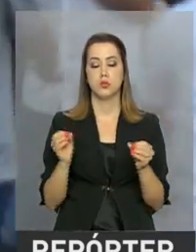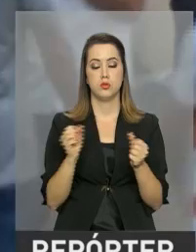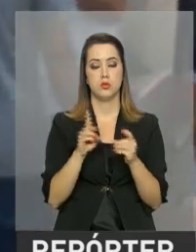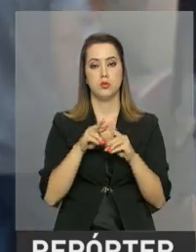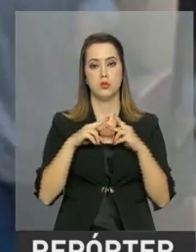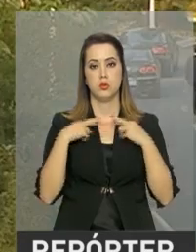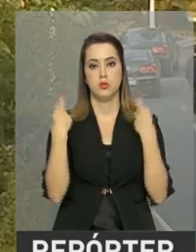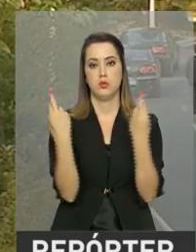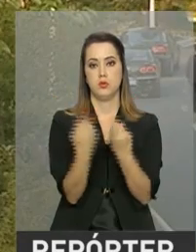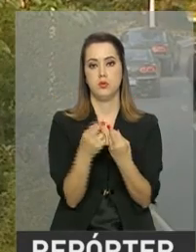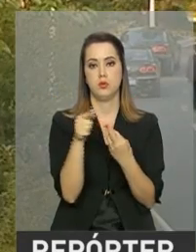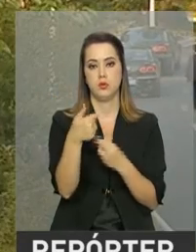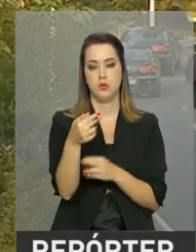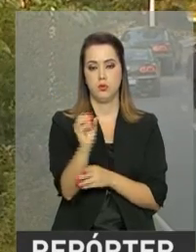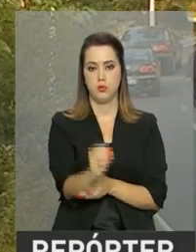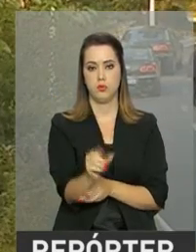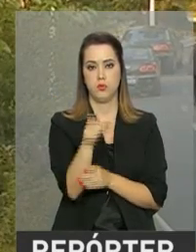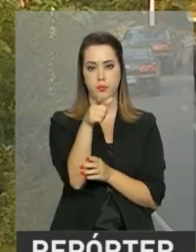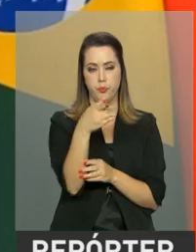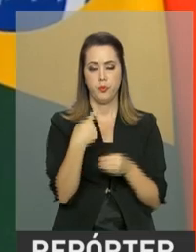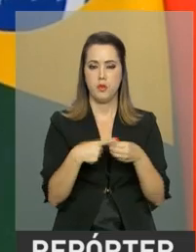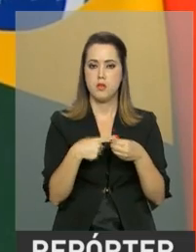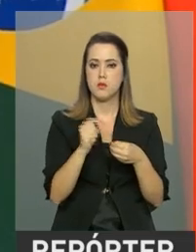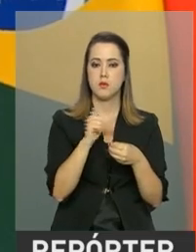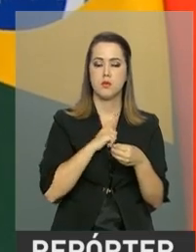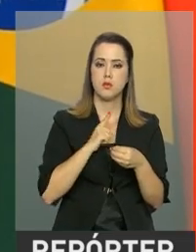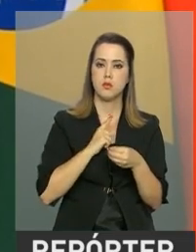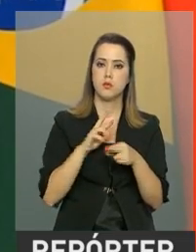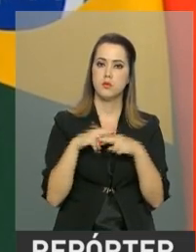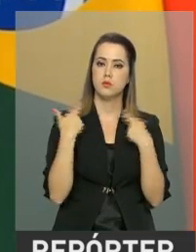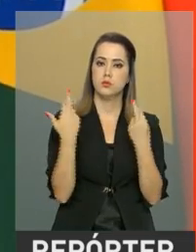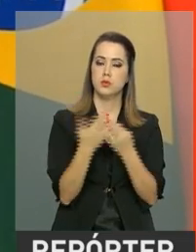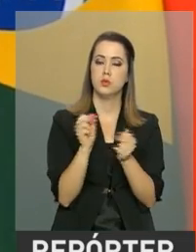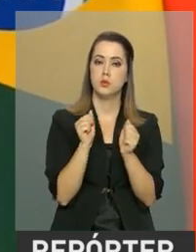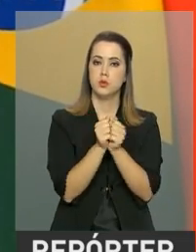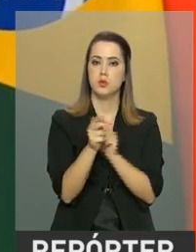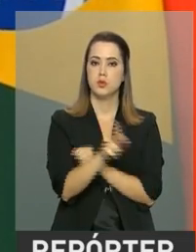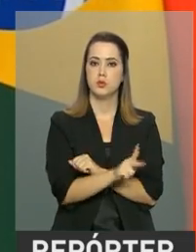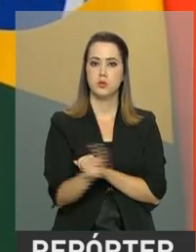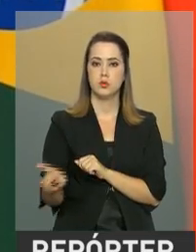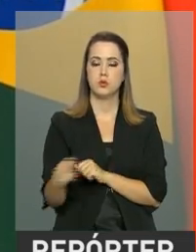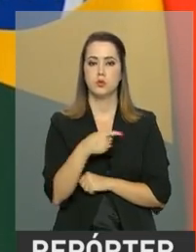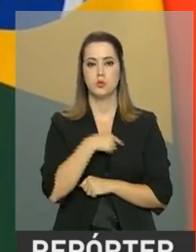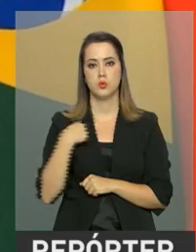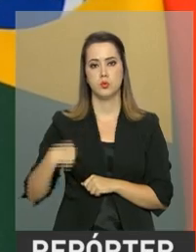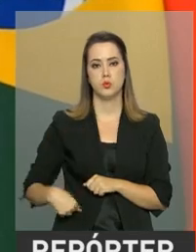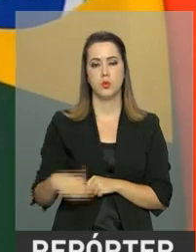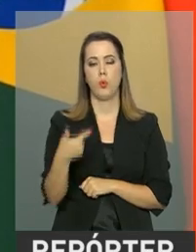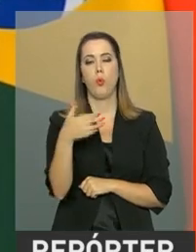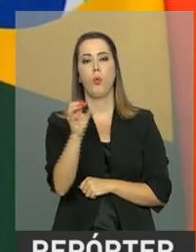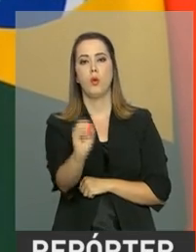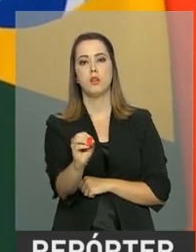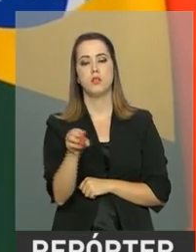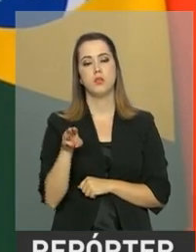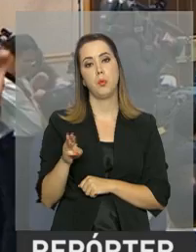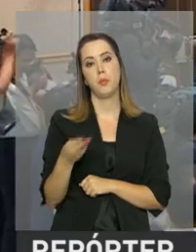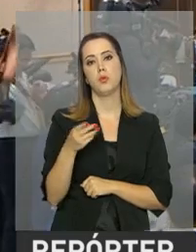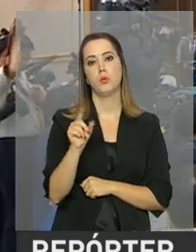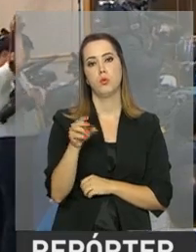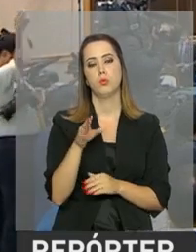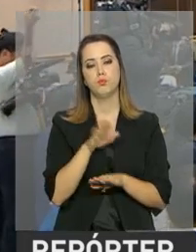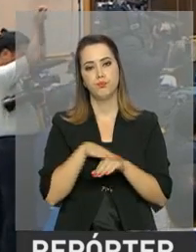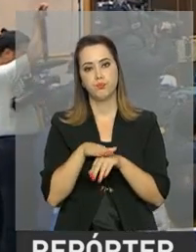começa no domingo. Na cidade, Michel Temer se reuniu com o presidente chinês Xi Jinping por cerca de 40 minutos.